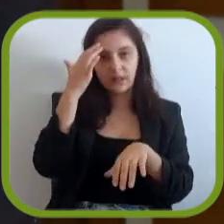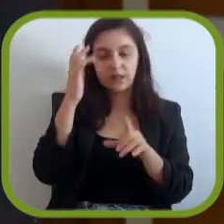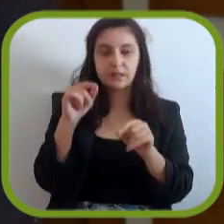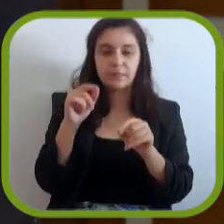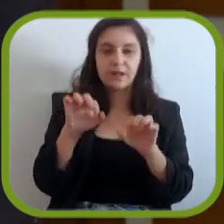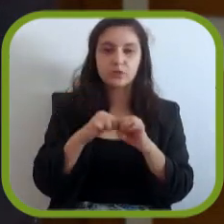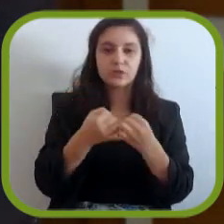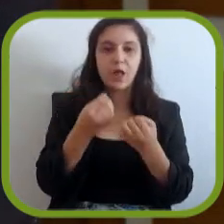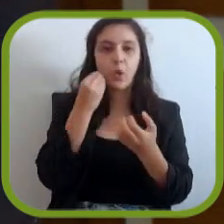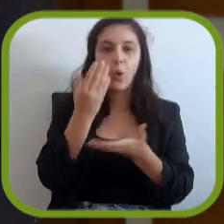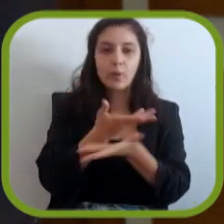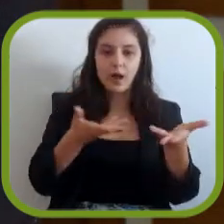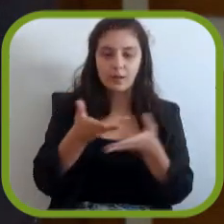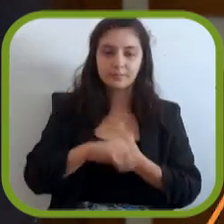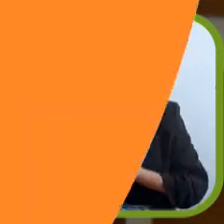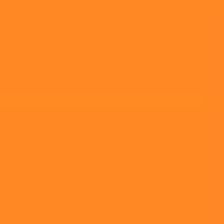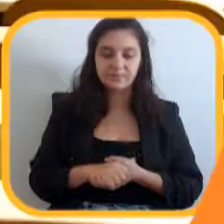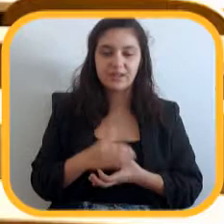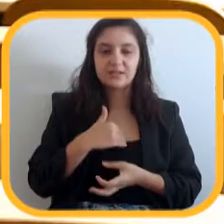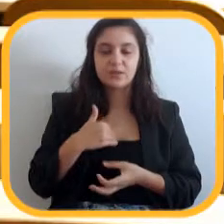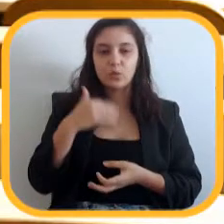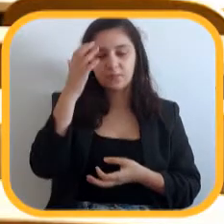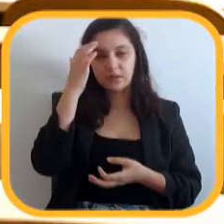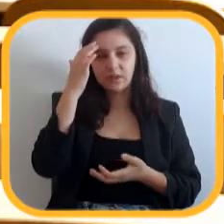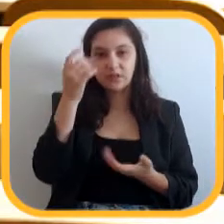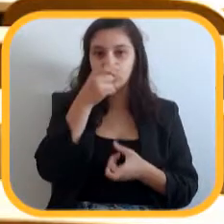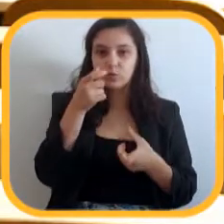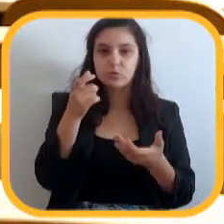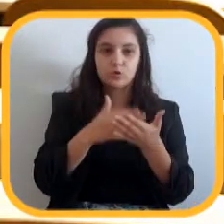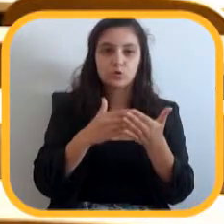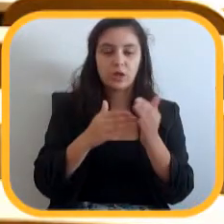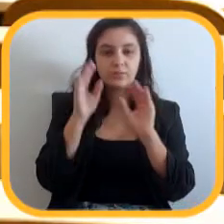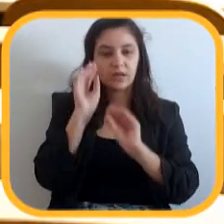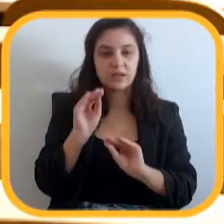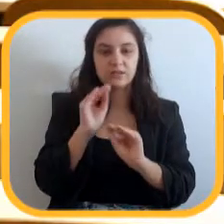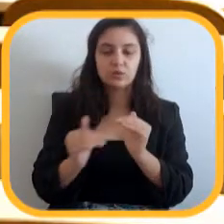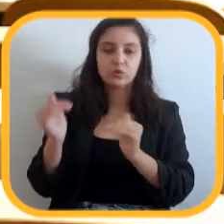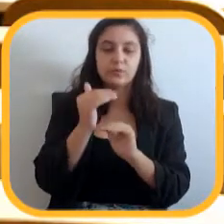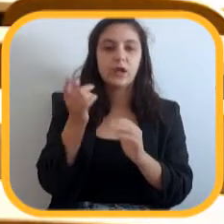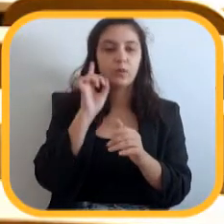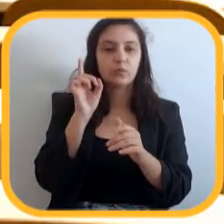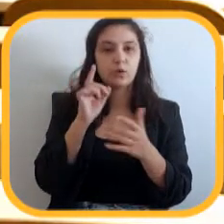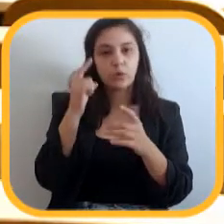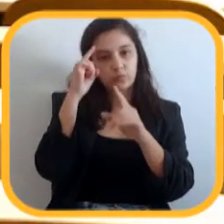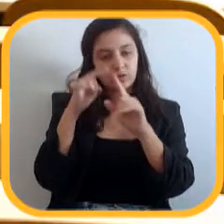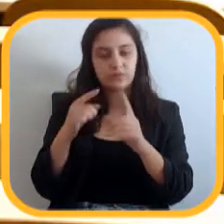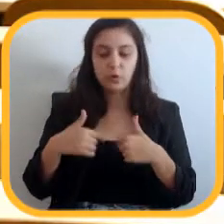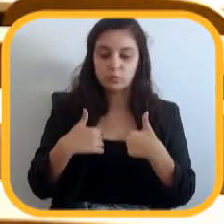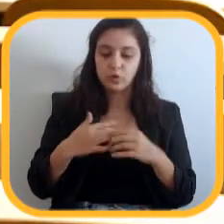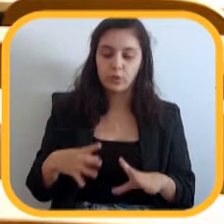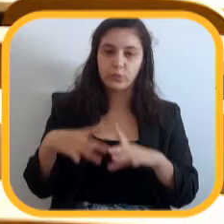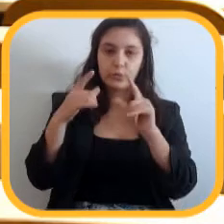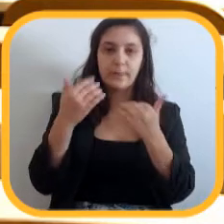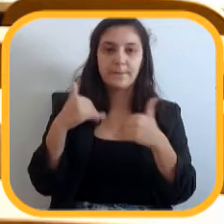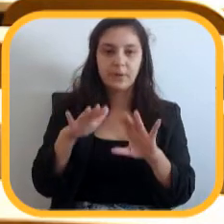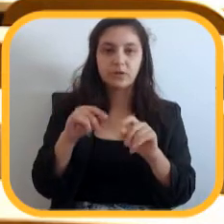o lugar que ocupa na sociedade. A saúde mental dos estudantes de ensino superior é muito importante para o seu